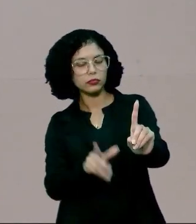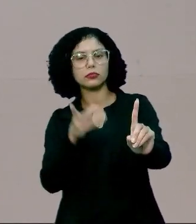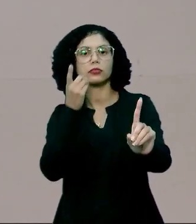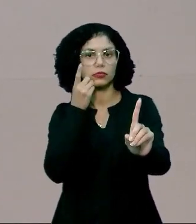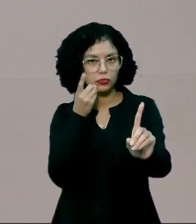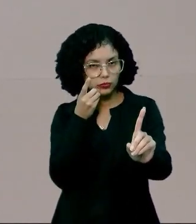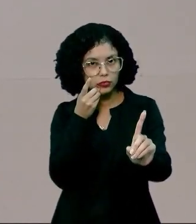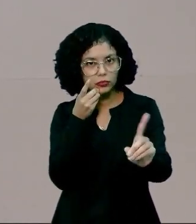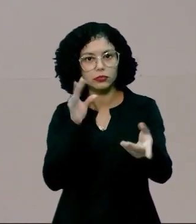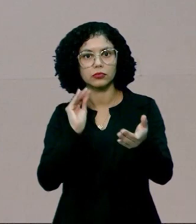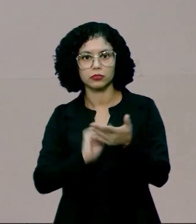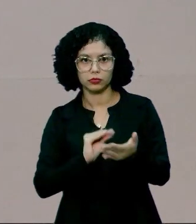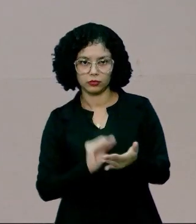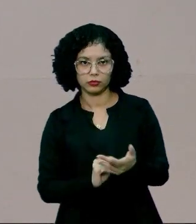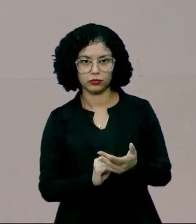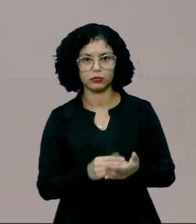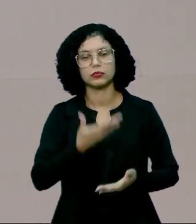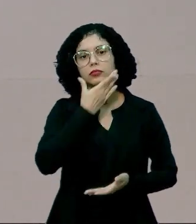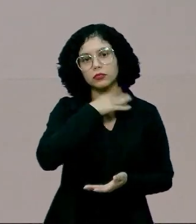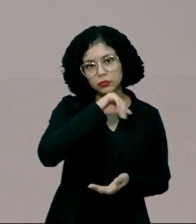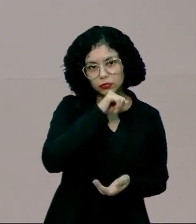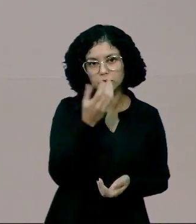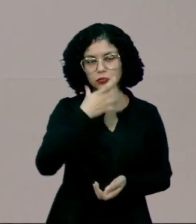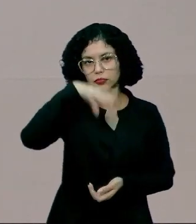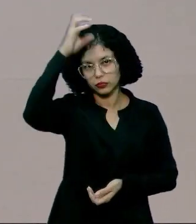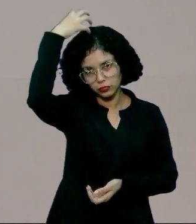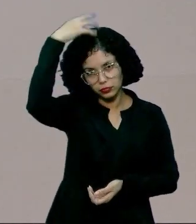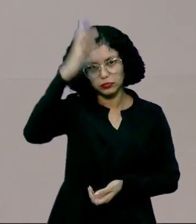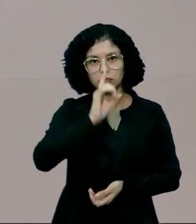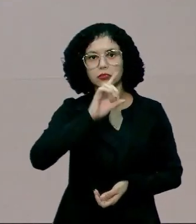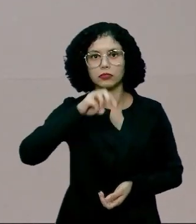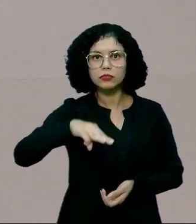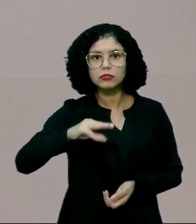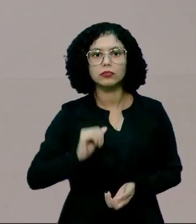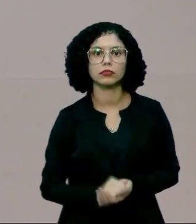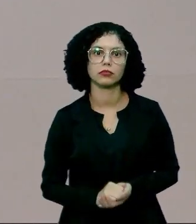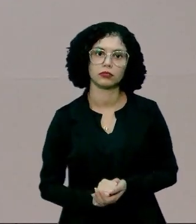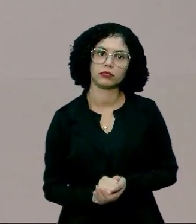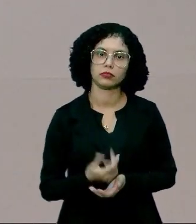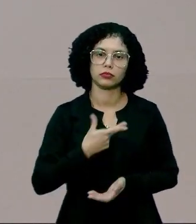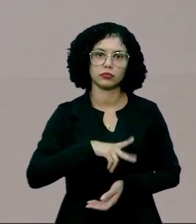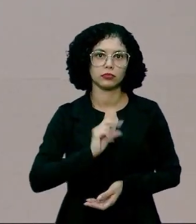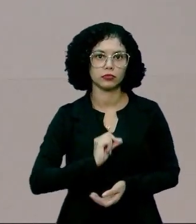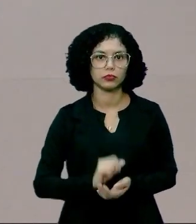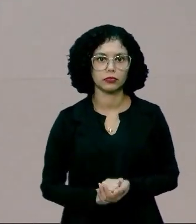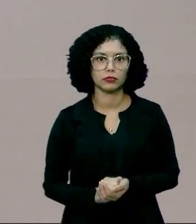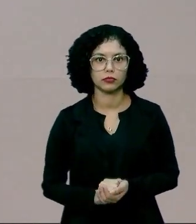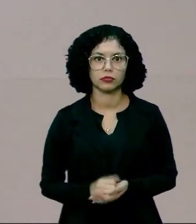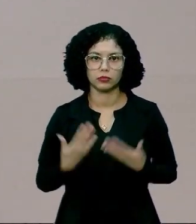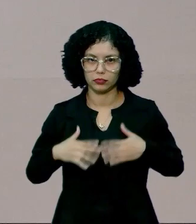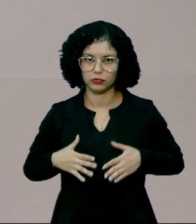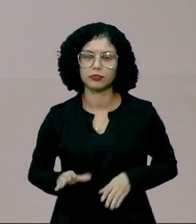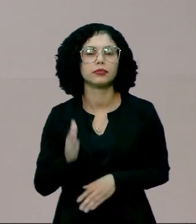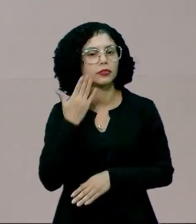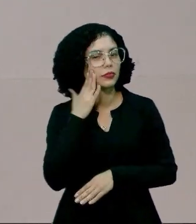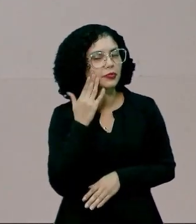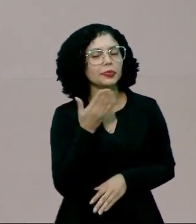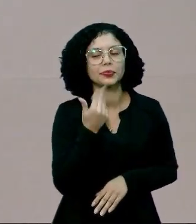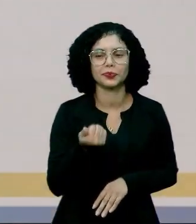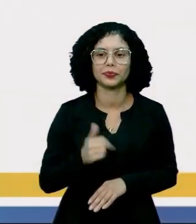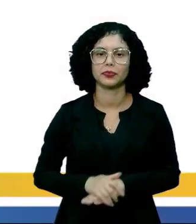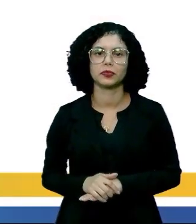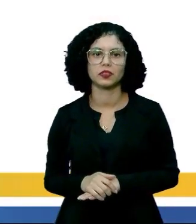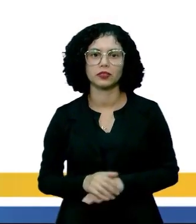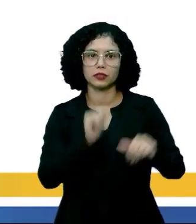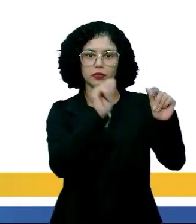data pela ausência do seu pai, do rei Dom Pedro I, que estava em Portugal. Mas se acalme que a gente vai entender direitinho,